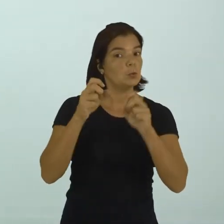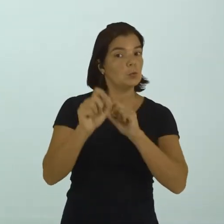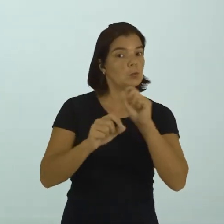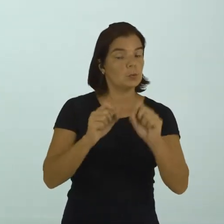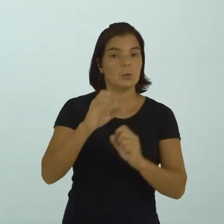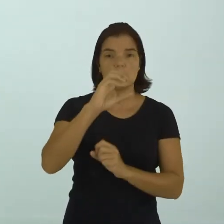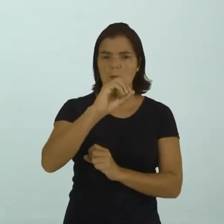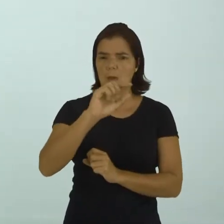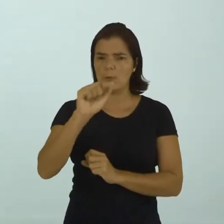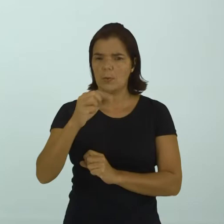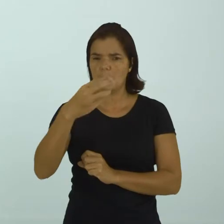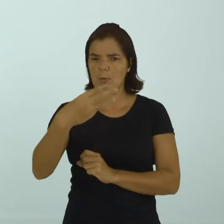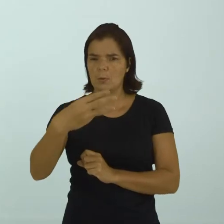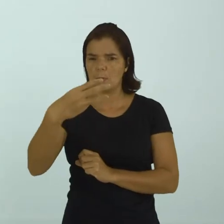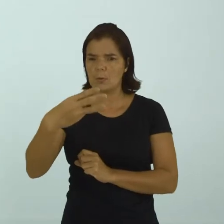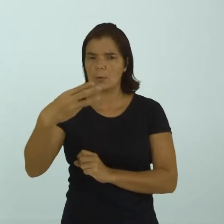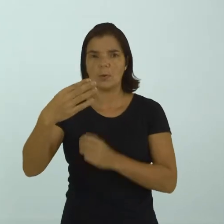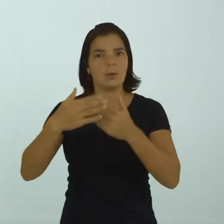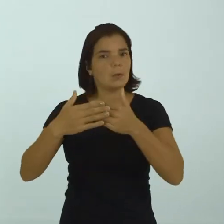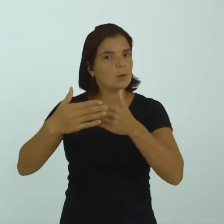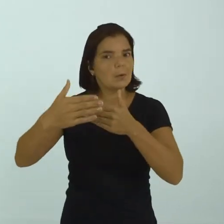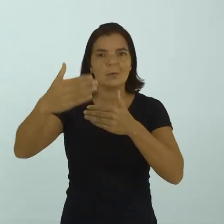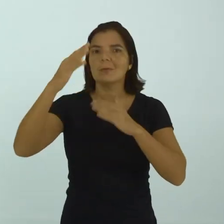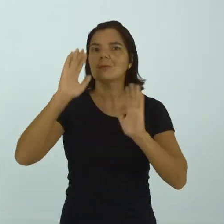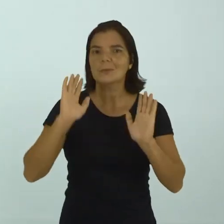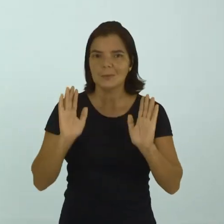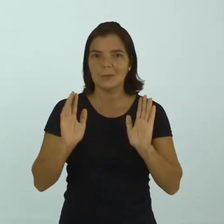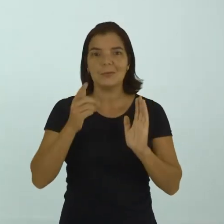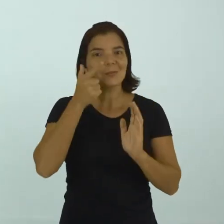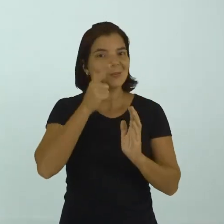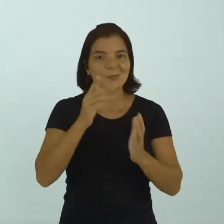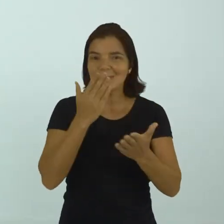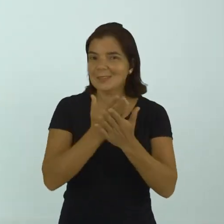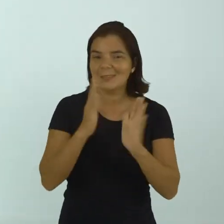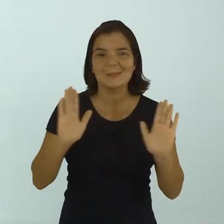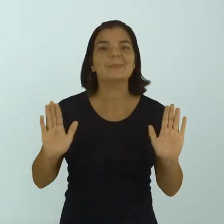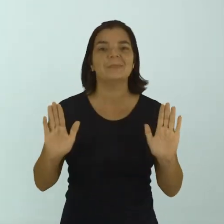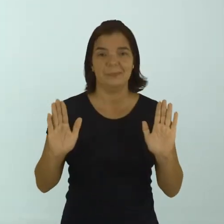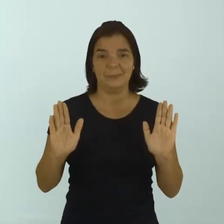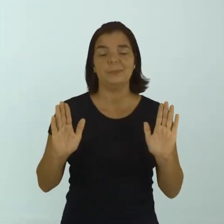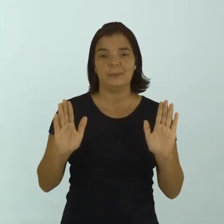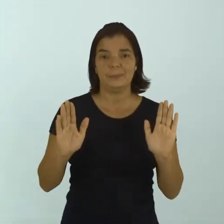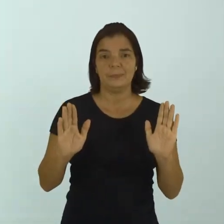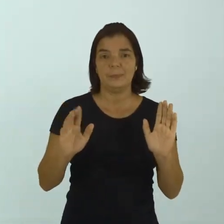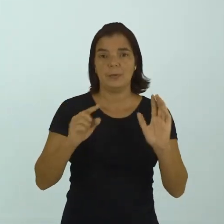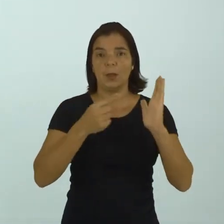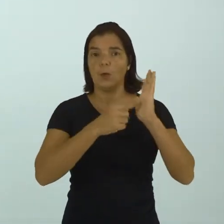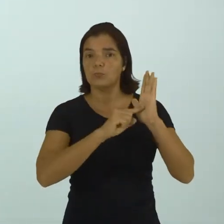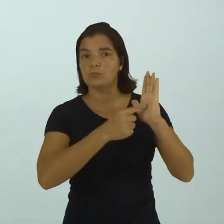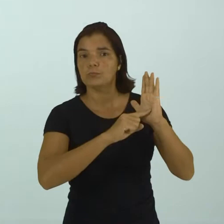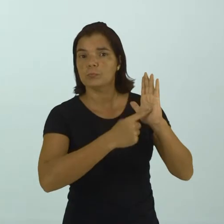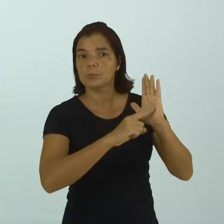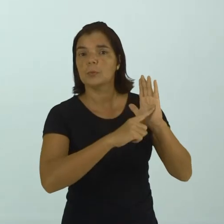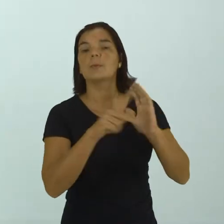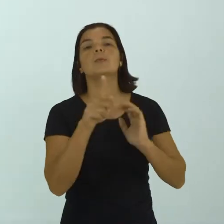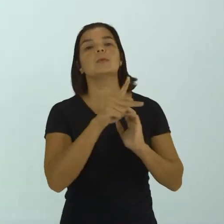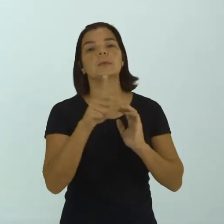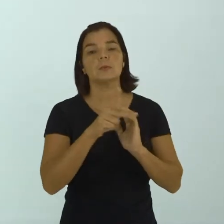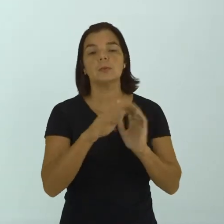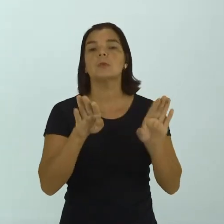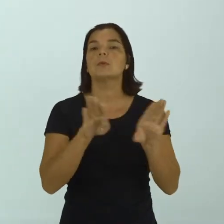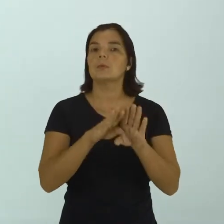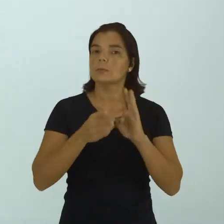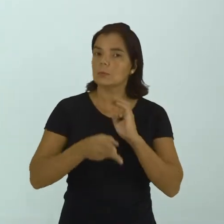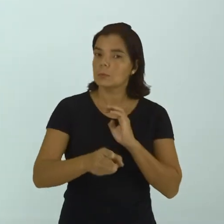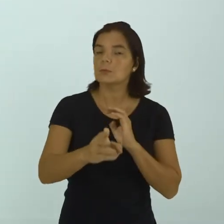dá 0,333 e a divisão continua, você não consegue acabar. Aí você acaba colocando umas reticências para indicar para o seu professor que as